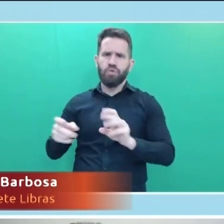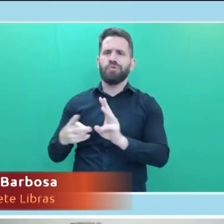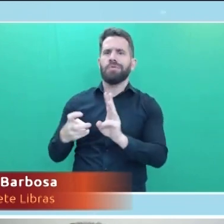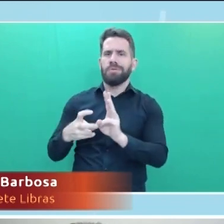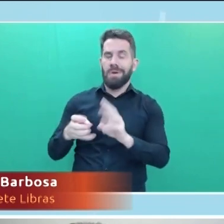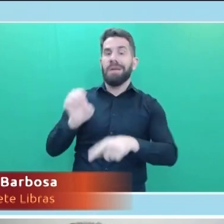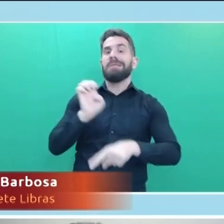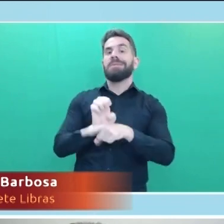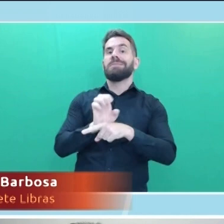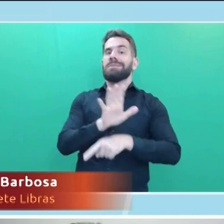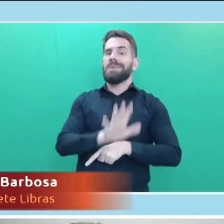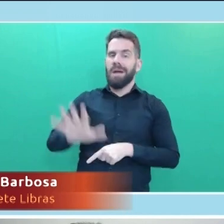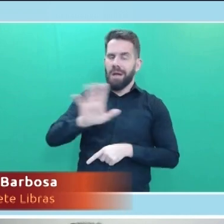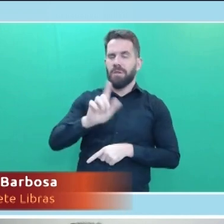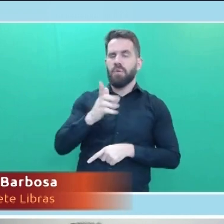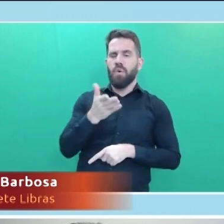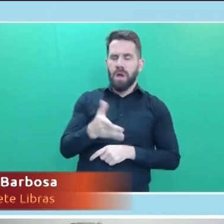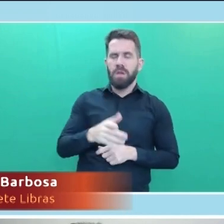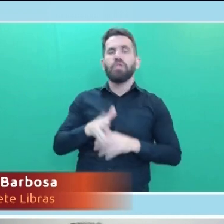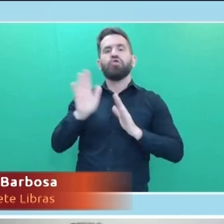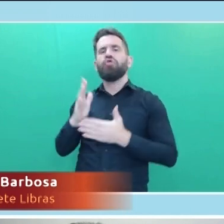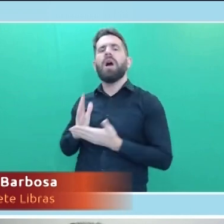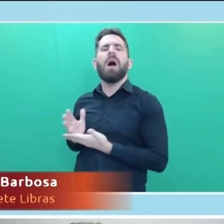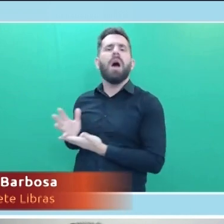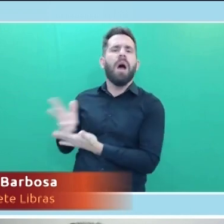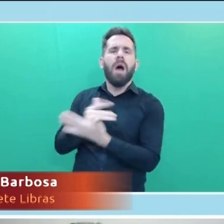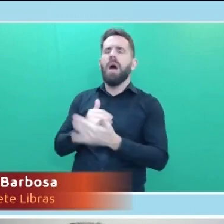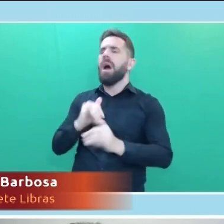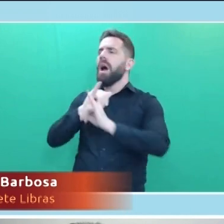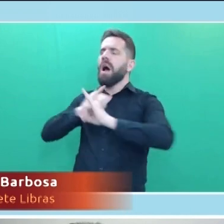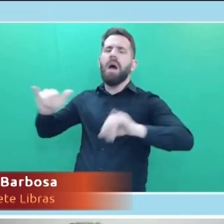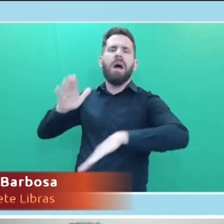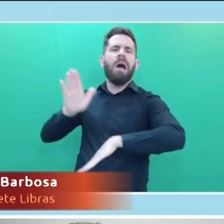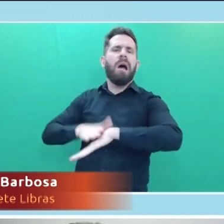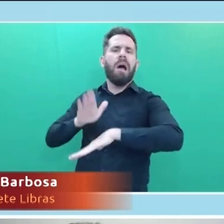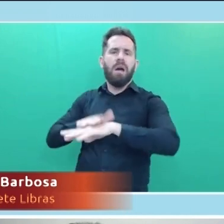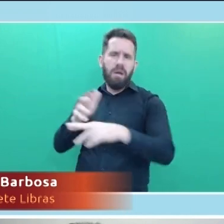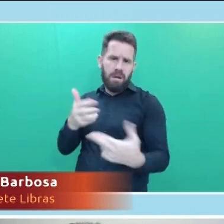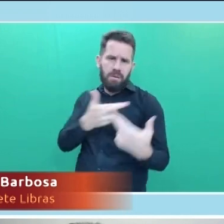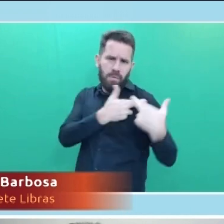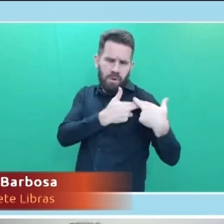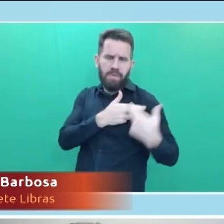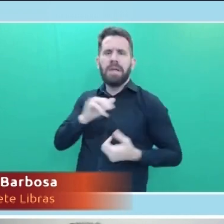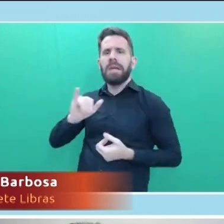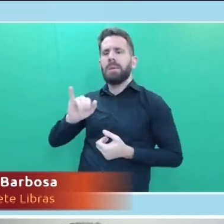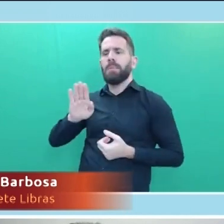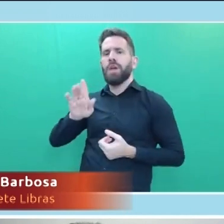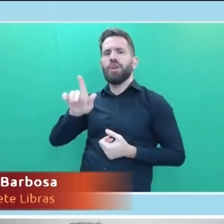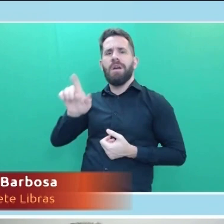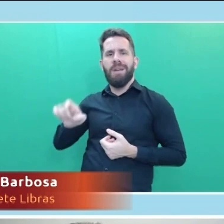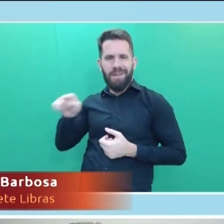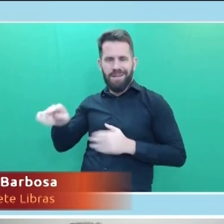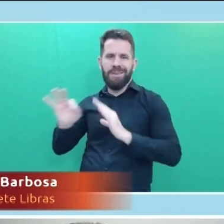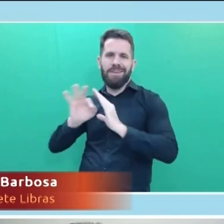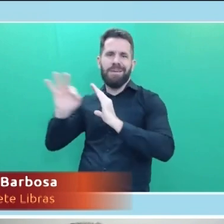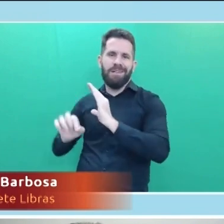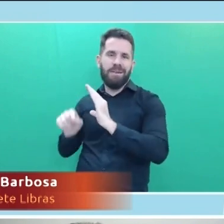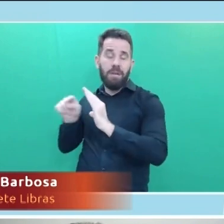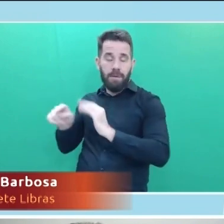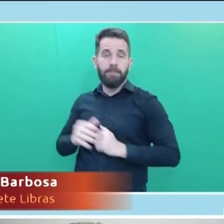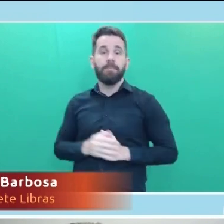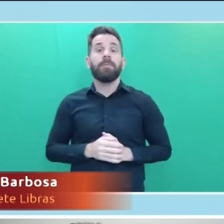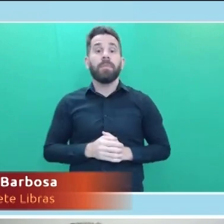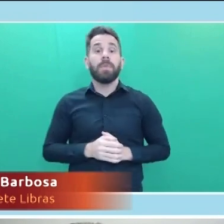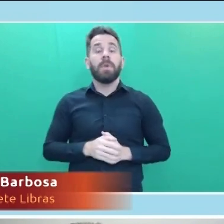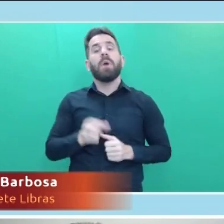Censo Demográfico 2022, do Instituto Brasileiro de Geografia e Estatística. A quantidade de pessoas que se declararam